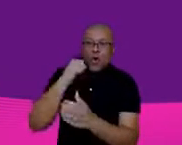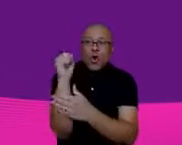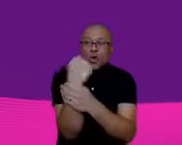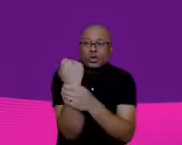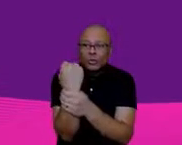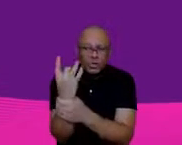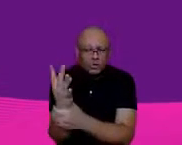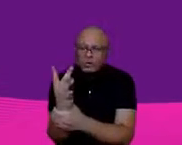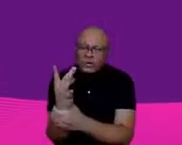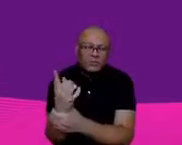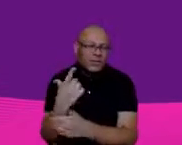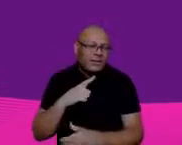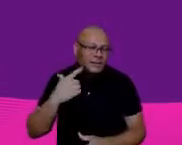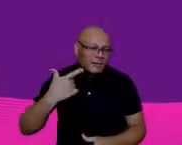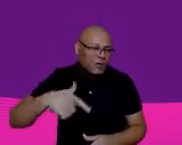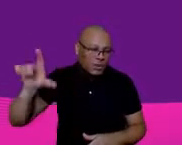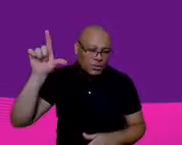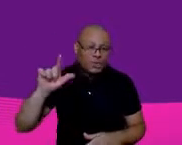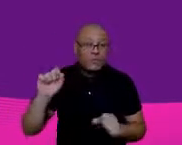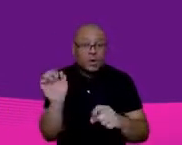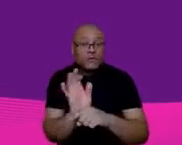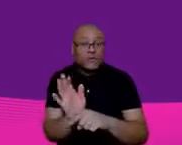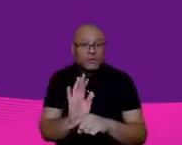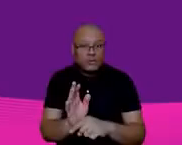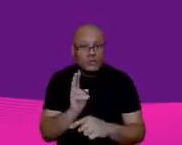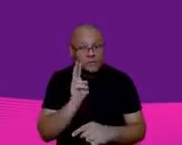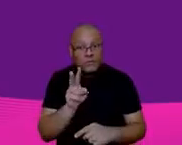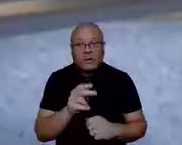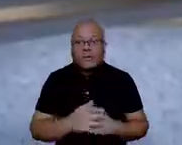Tá com vídeo? Pode passar, por favor.